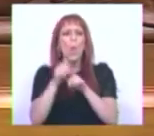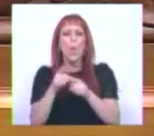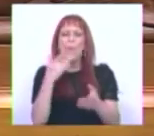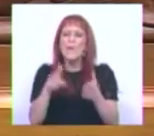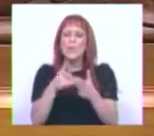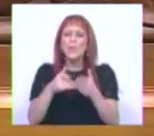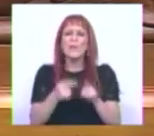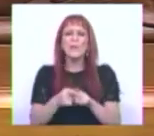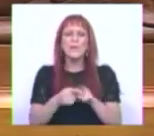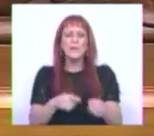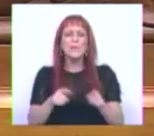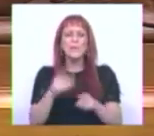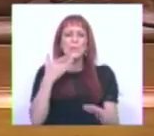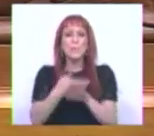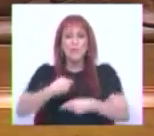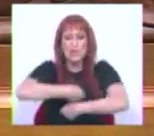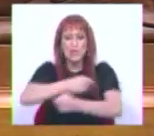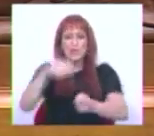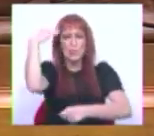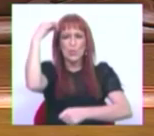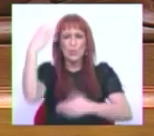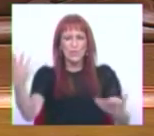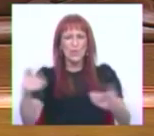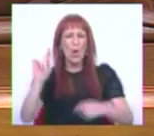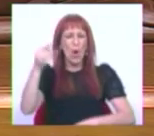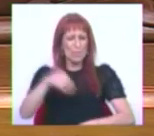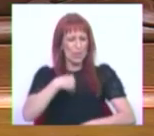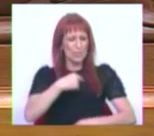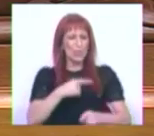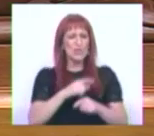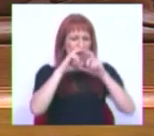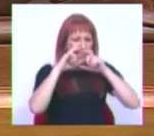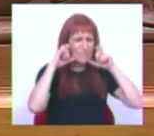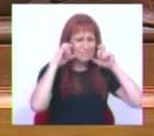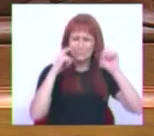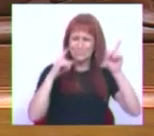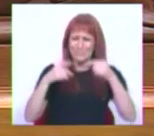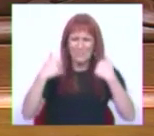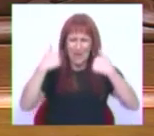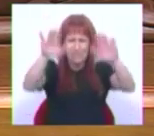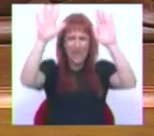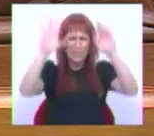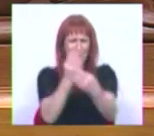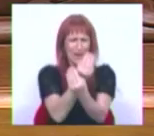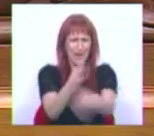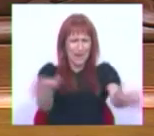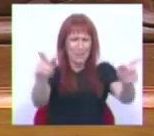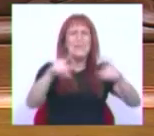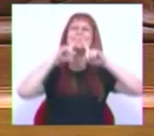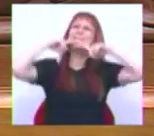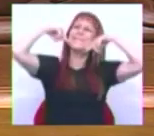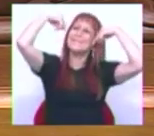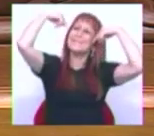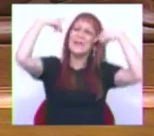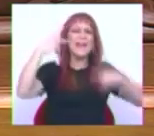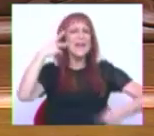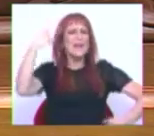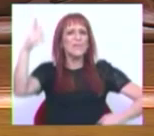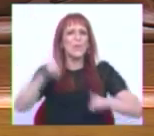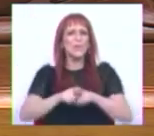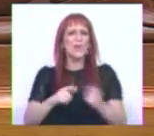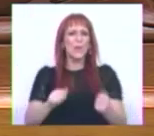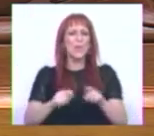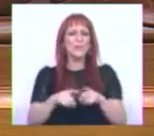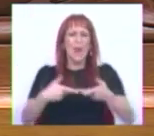de Educação Sexual e distribuído aos professores. Em vez de se preocuparem com máscaras, deixem as nossas crianças sorrir e viver sem